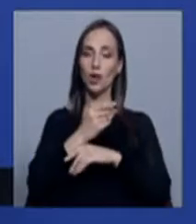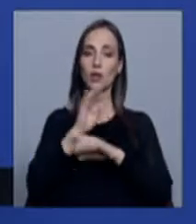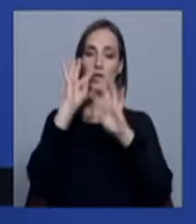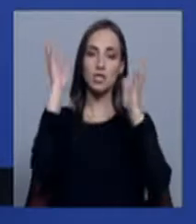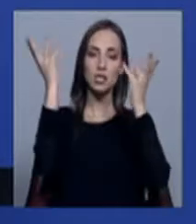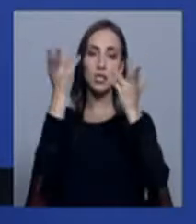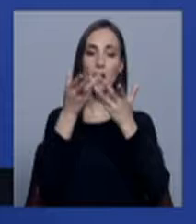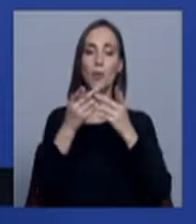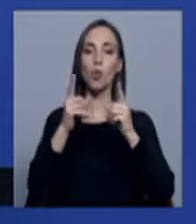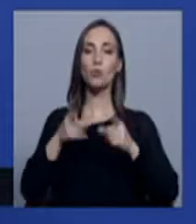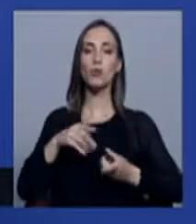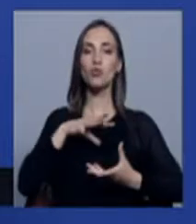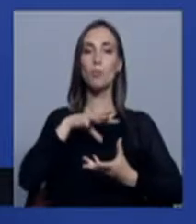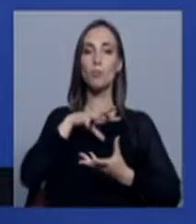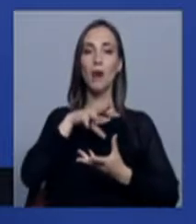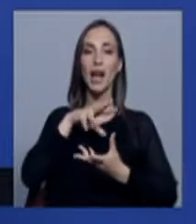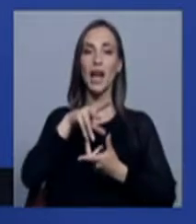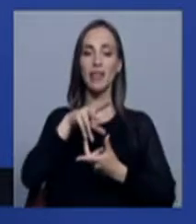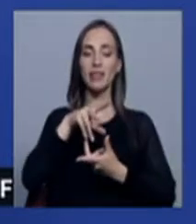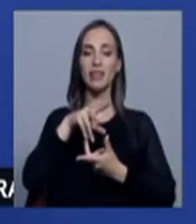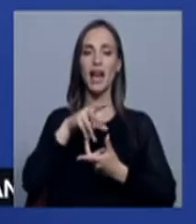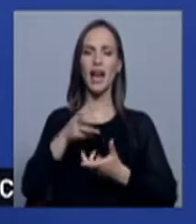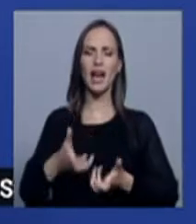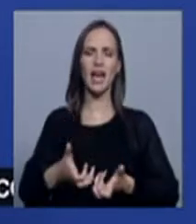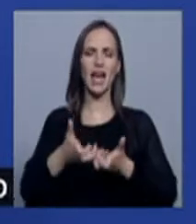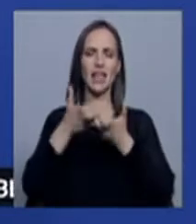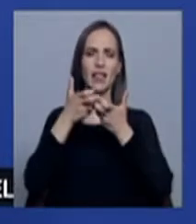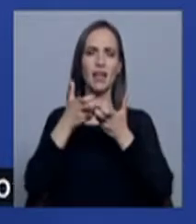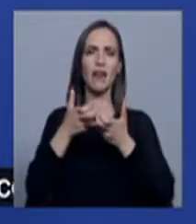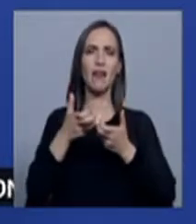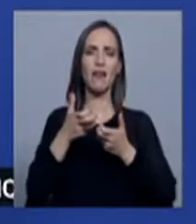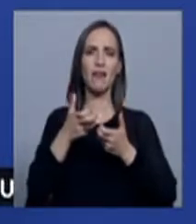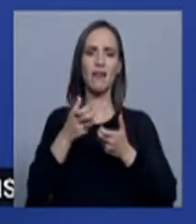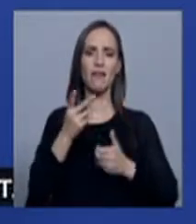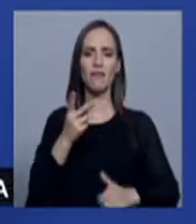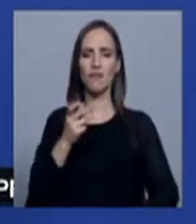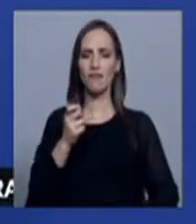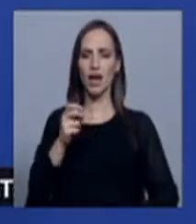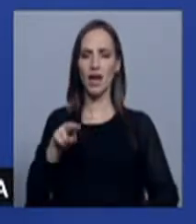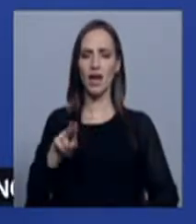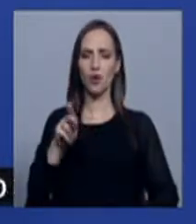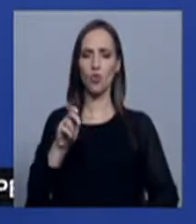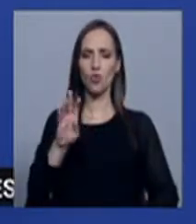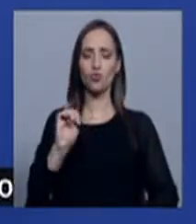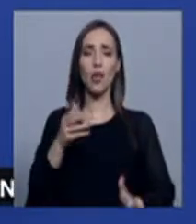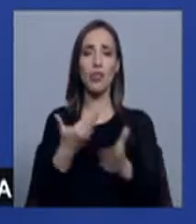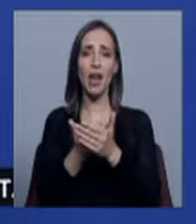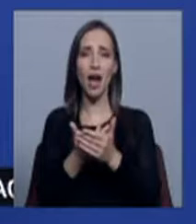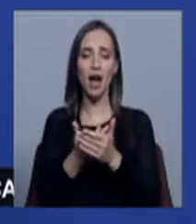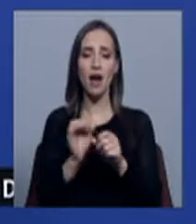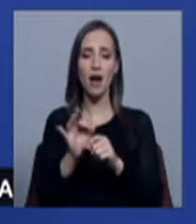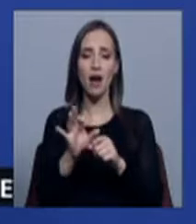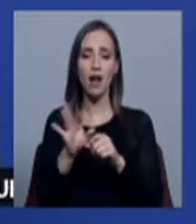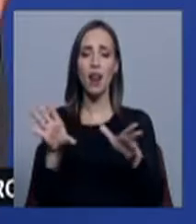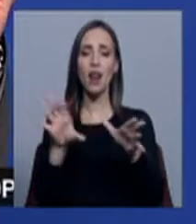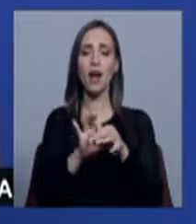com o planeta infernal mais quente do Sistema Solar, Vênus, que nos traz revelações feitas à custa de uma missão que está a